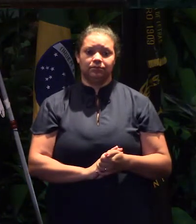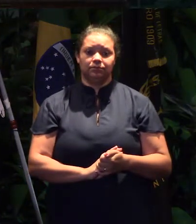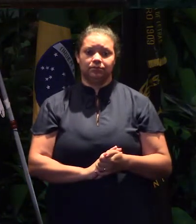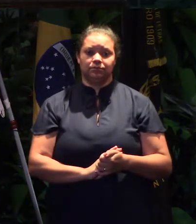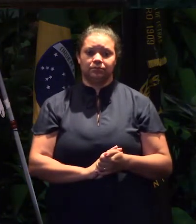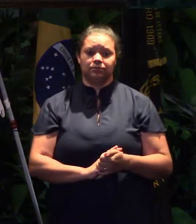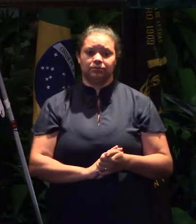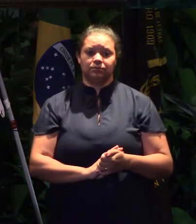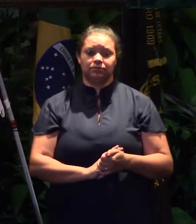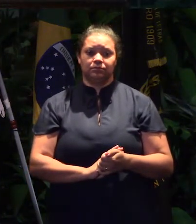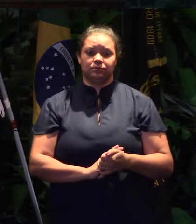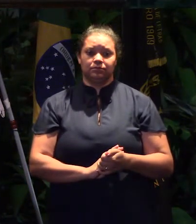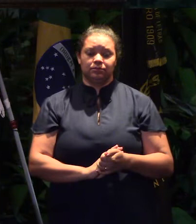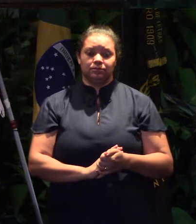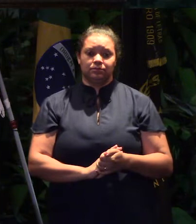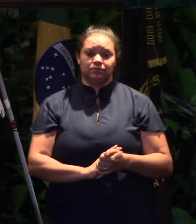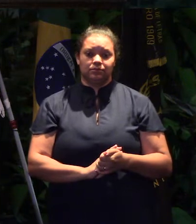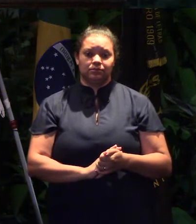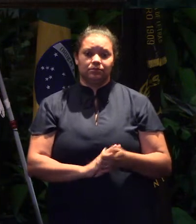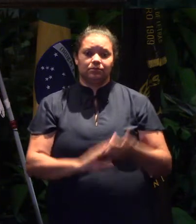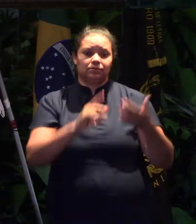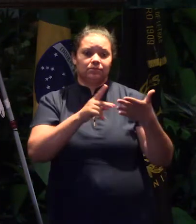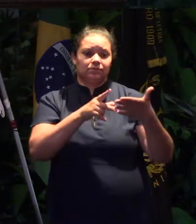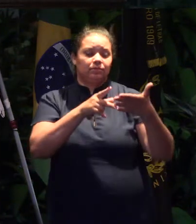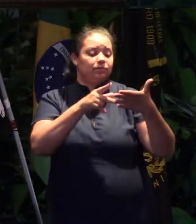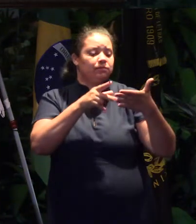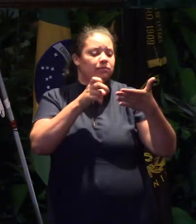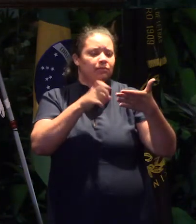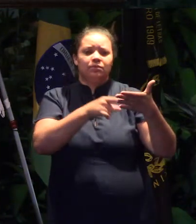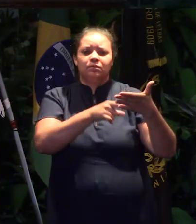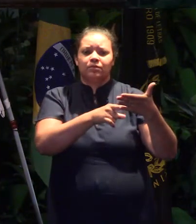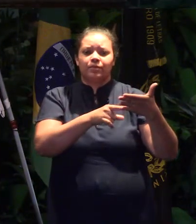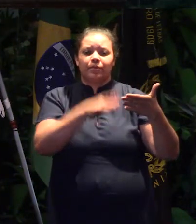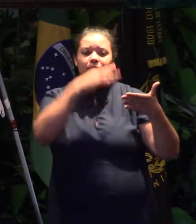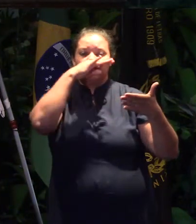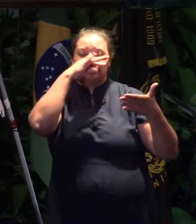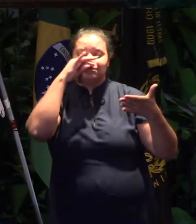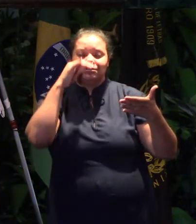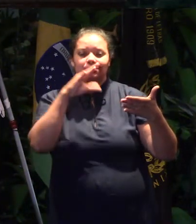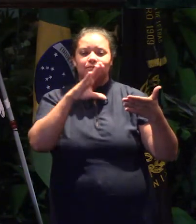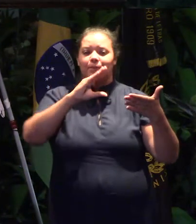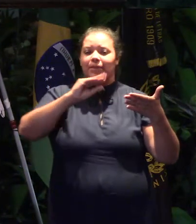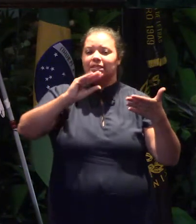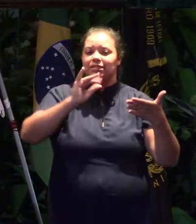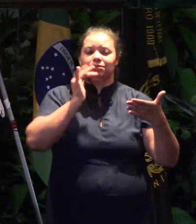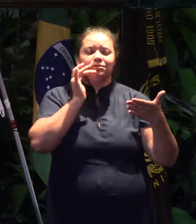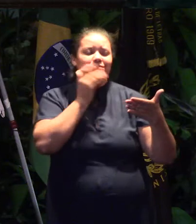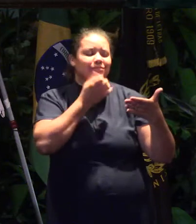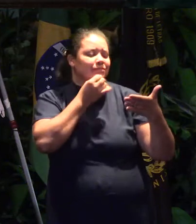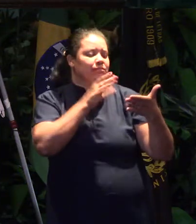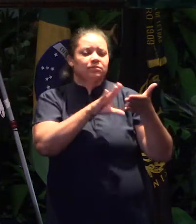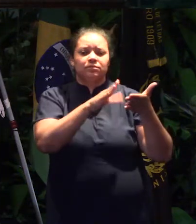E que eles, né, não passassem para você de objetos de papel cheirosos, macios, gostosos de tocar,